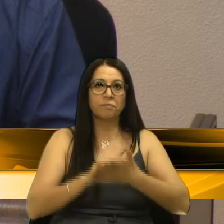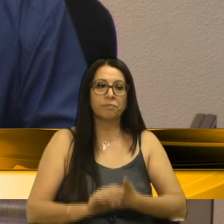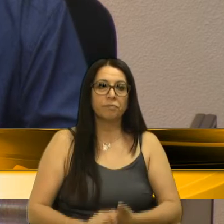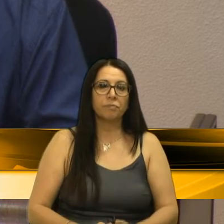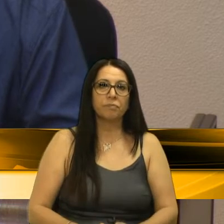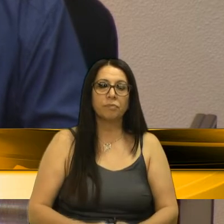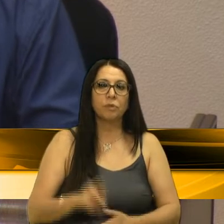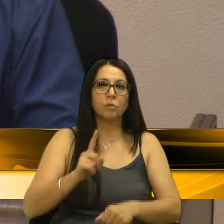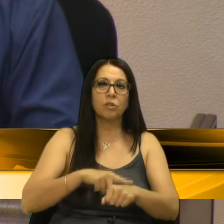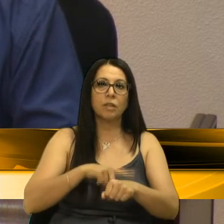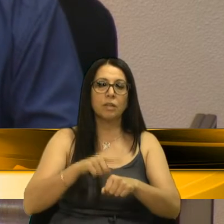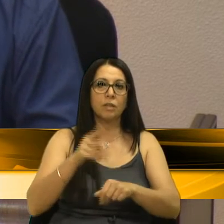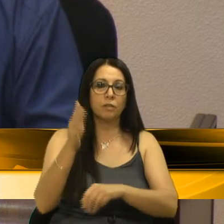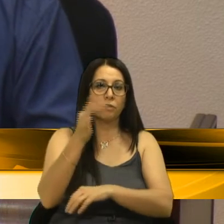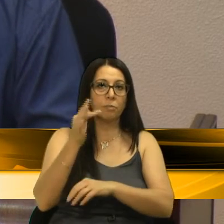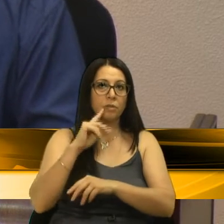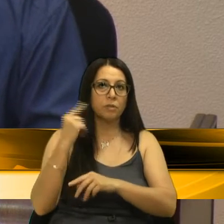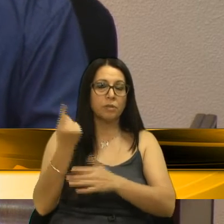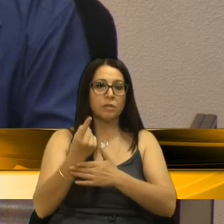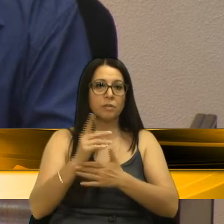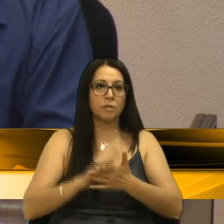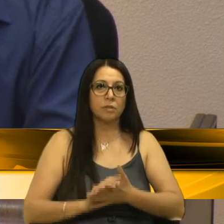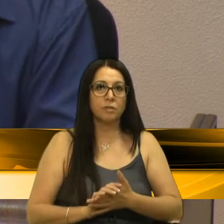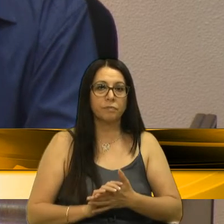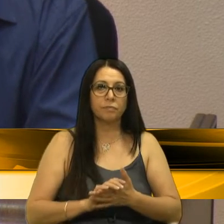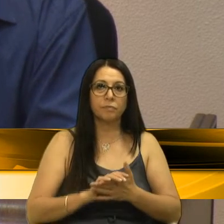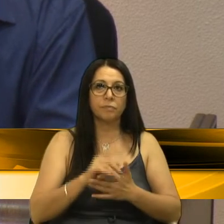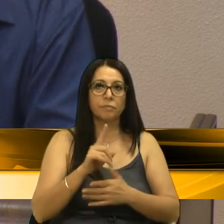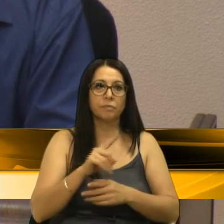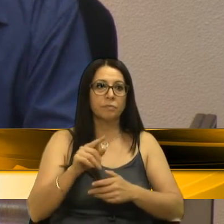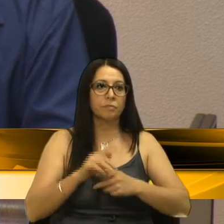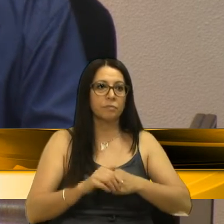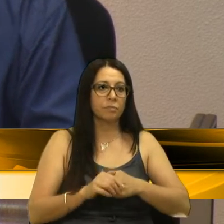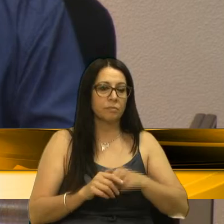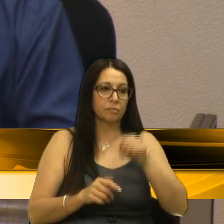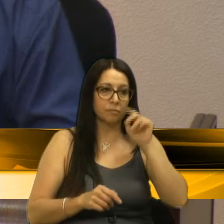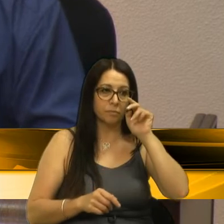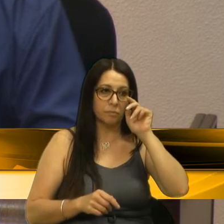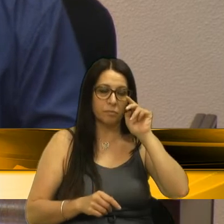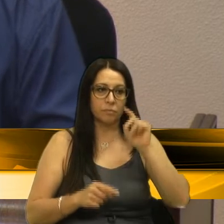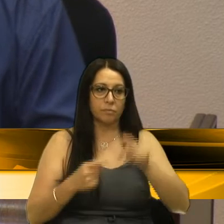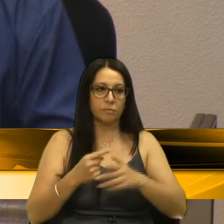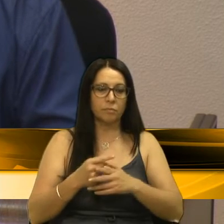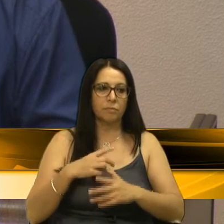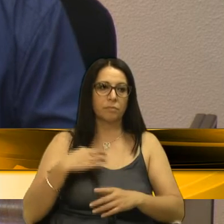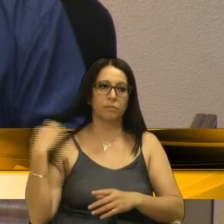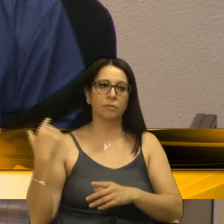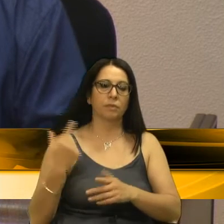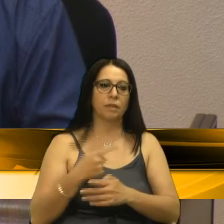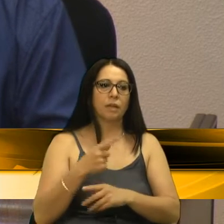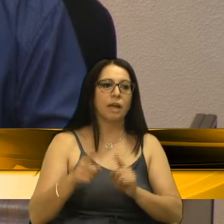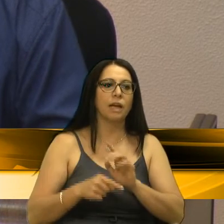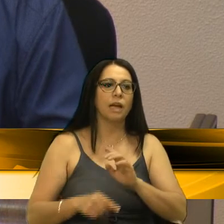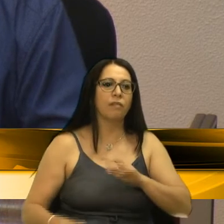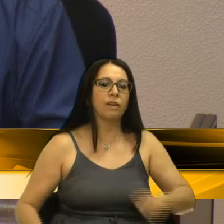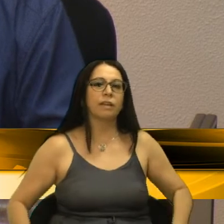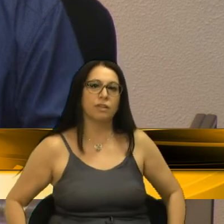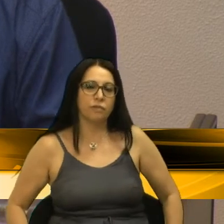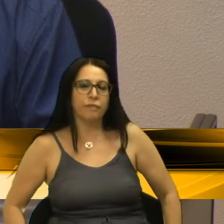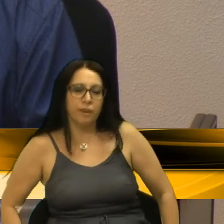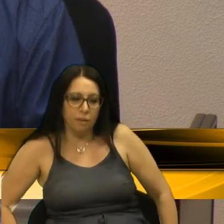e formalizadas mediante decreto. Seção 3. Das competências. Artigo 11. Ao CMS cabe, sem prejuízo das funções do